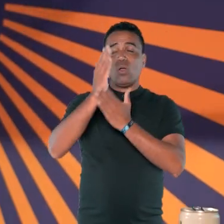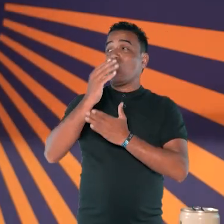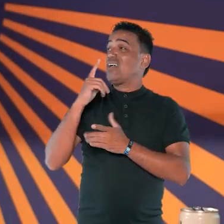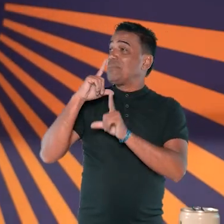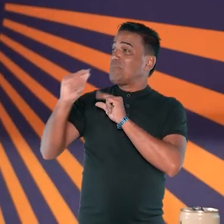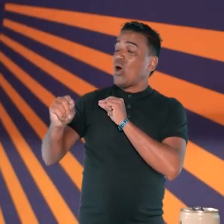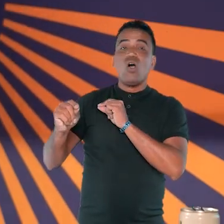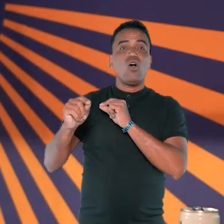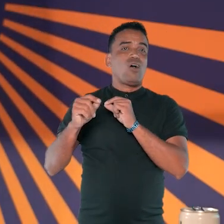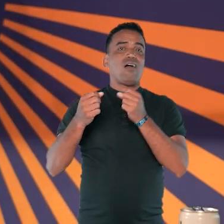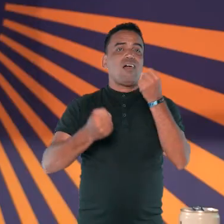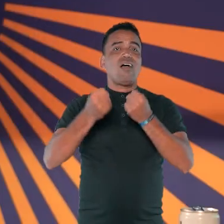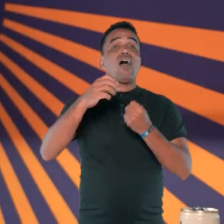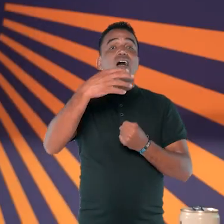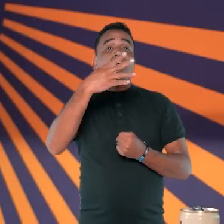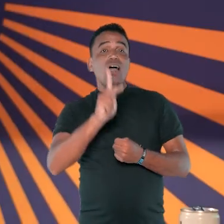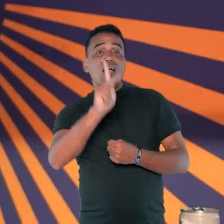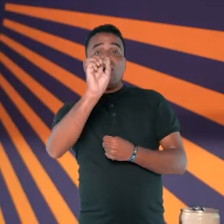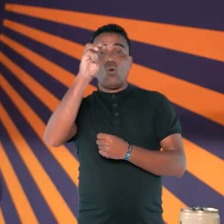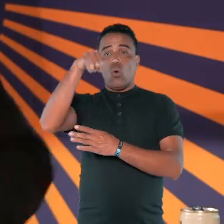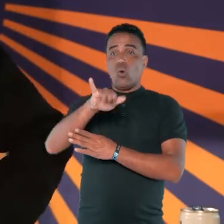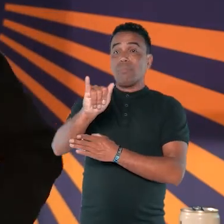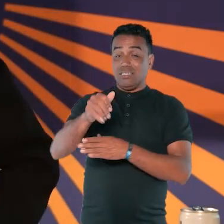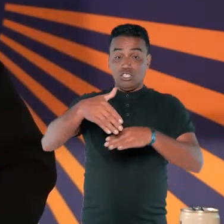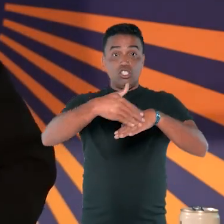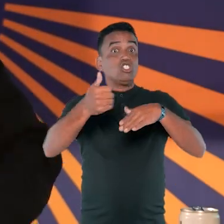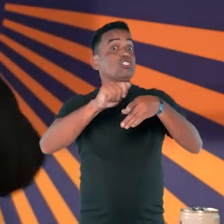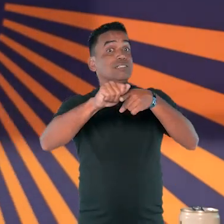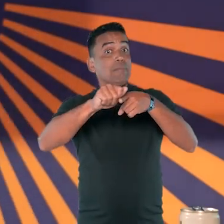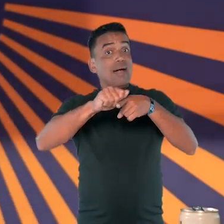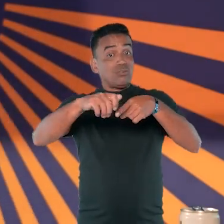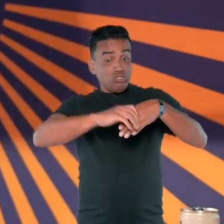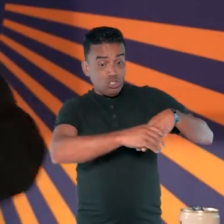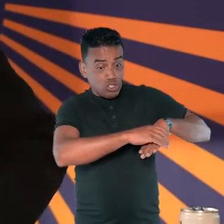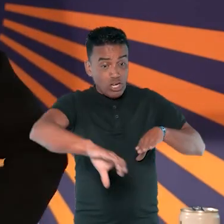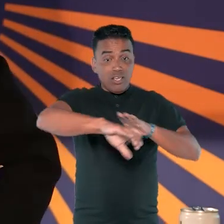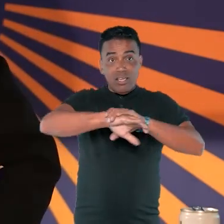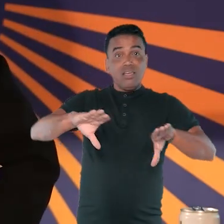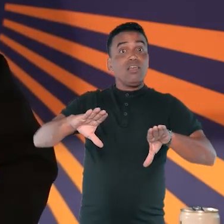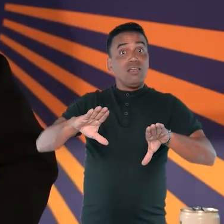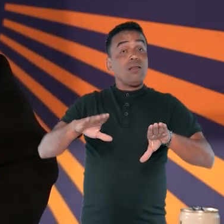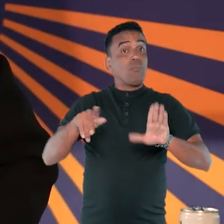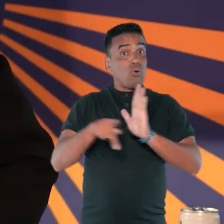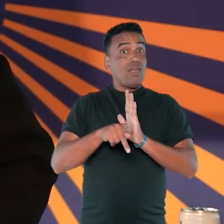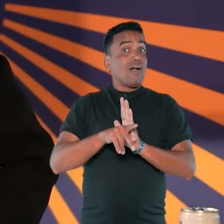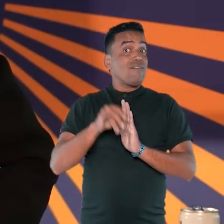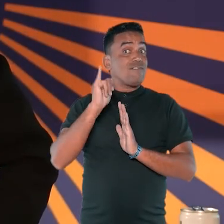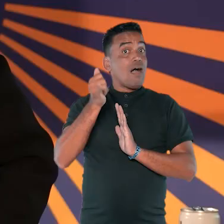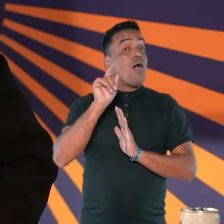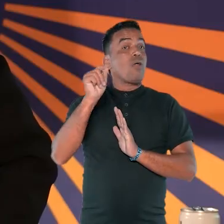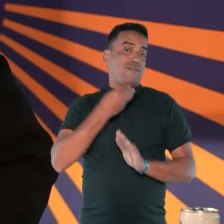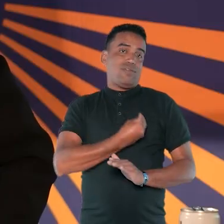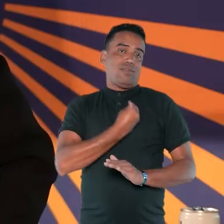a Kombi. Ela disse, não podemos sair daqui não, tira o sapato e segura na mão, porque vão tratar da vida da gente.